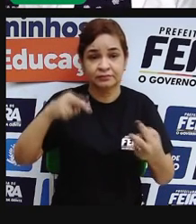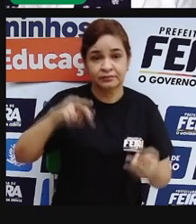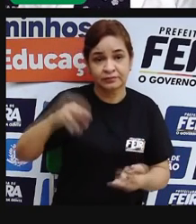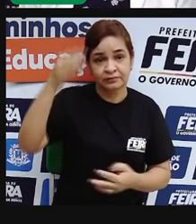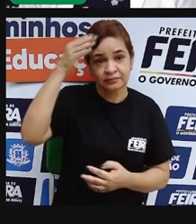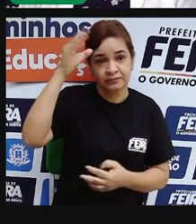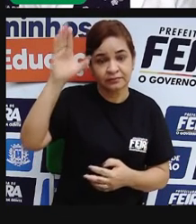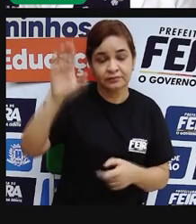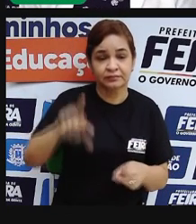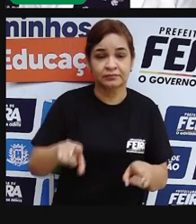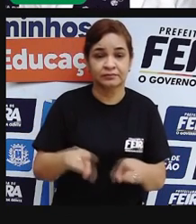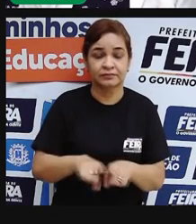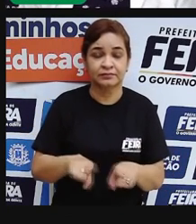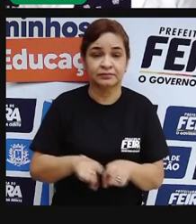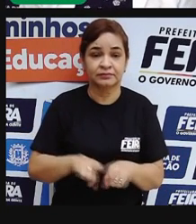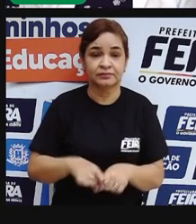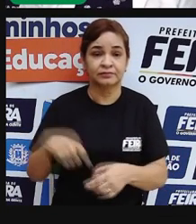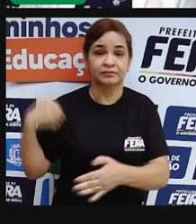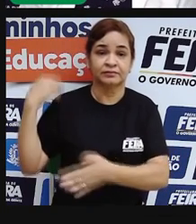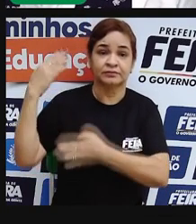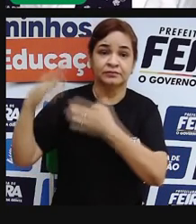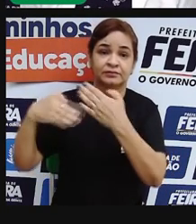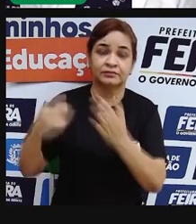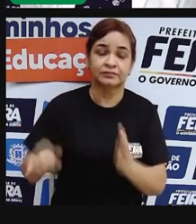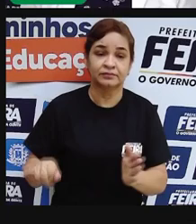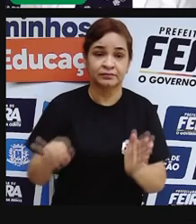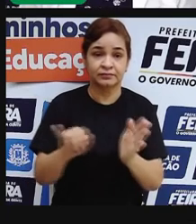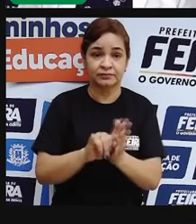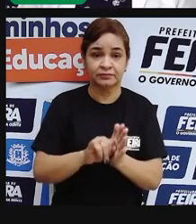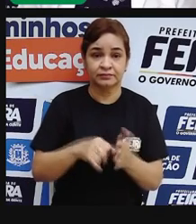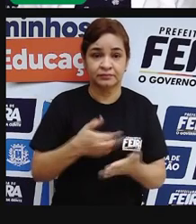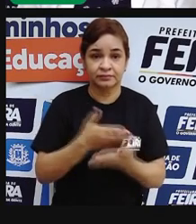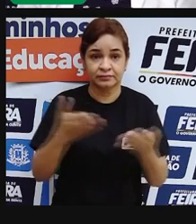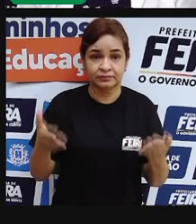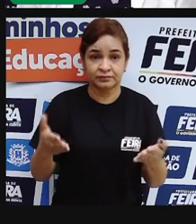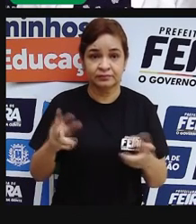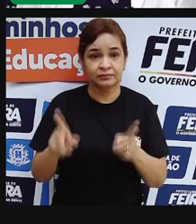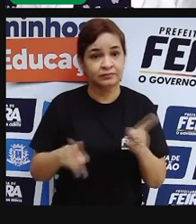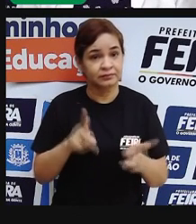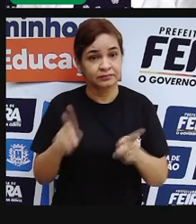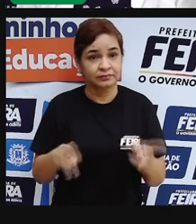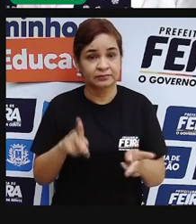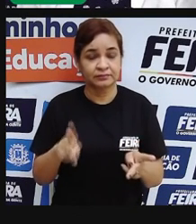formam a ancestralidade Ea identidade de um pouco